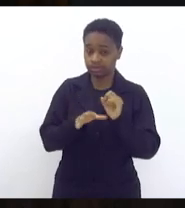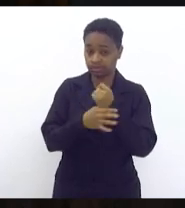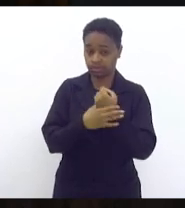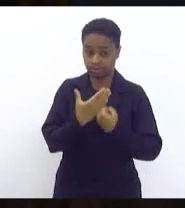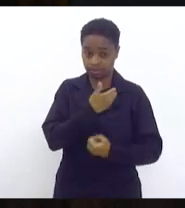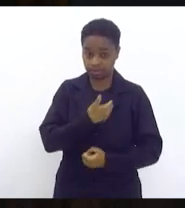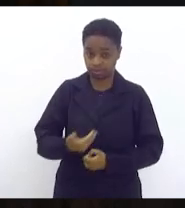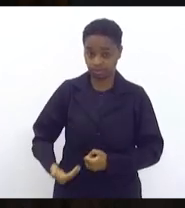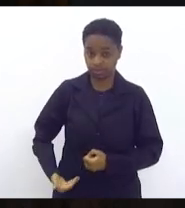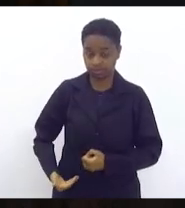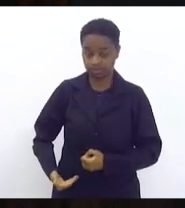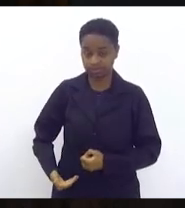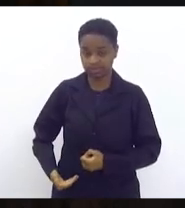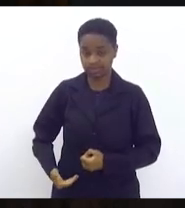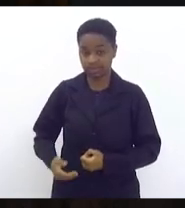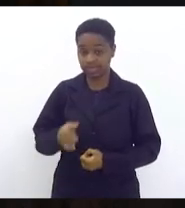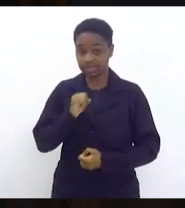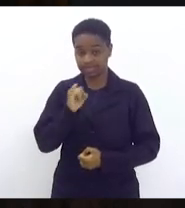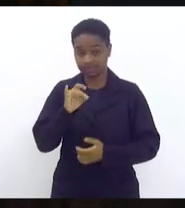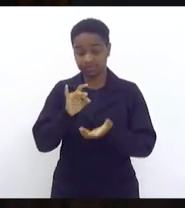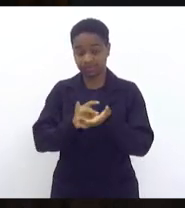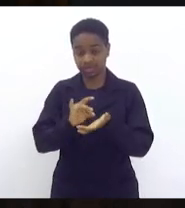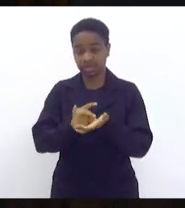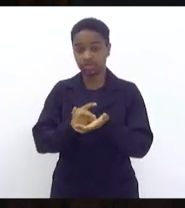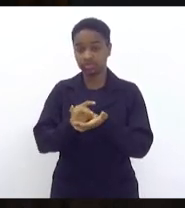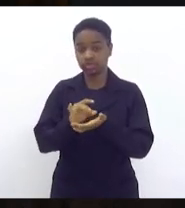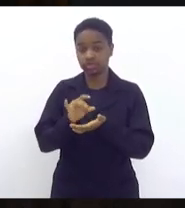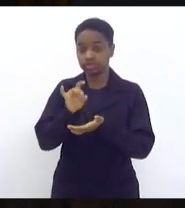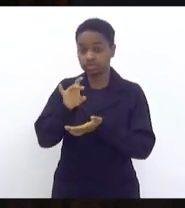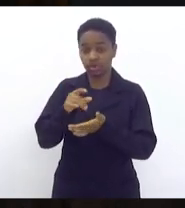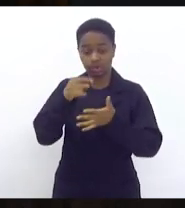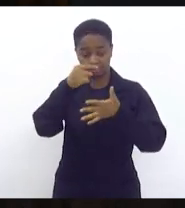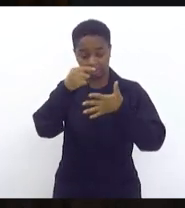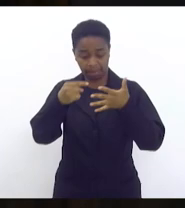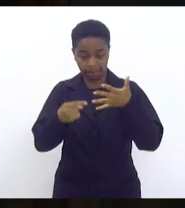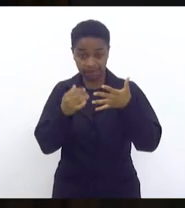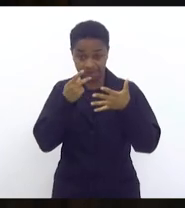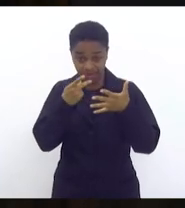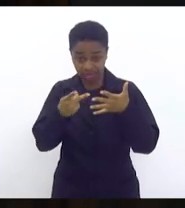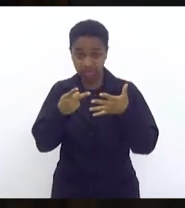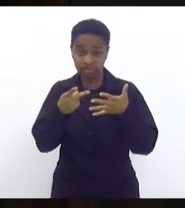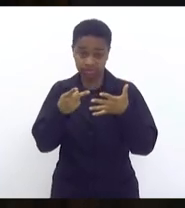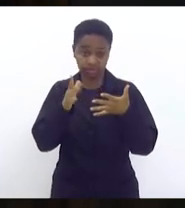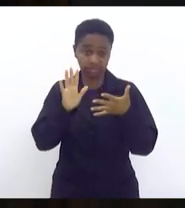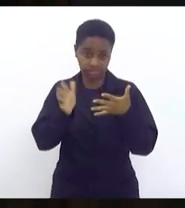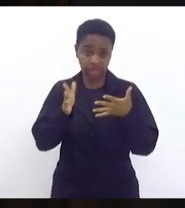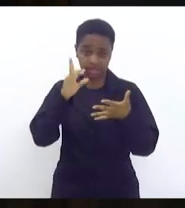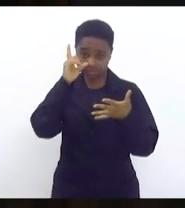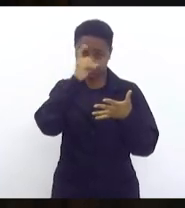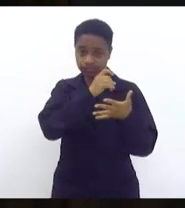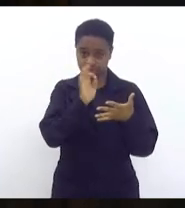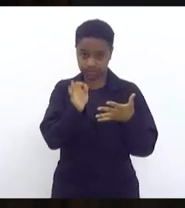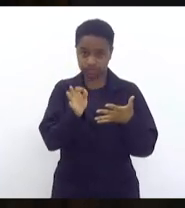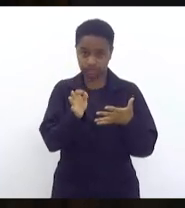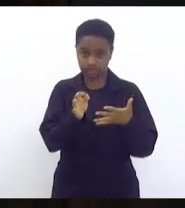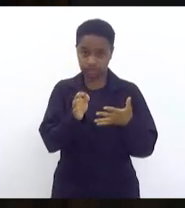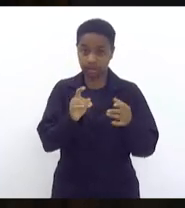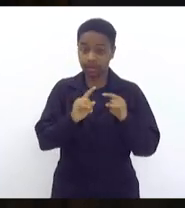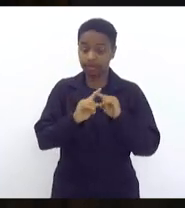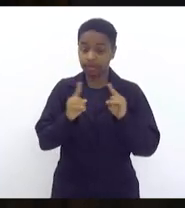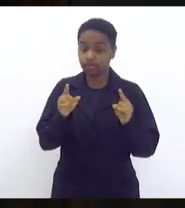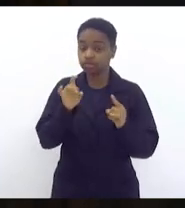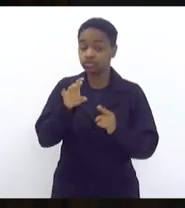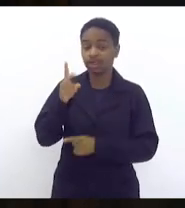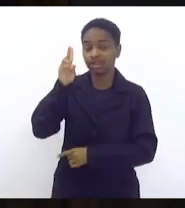se fosse apenas os já narrados, já seria muito, muito difícil, né? Mas só para fazer